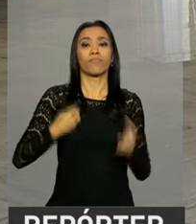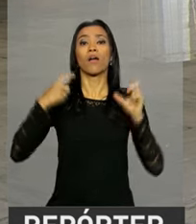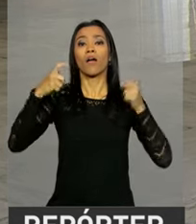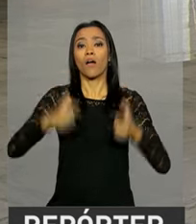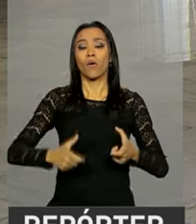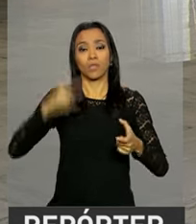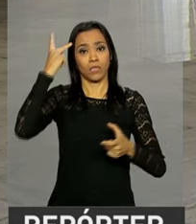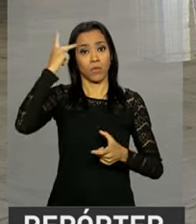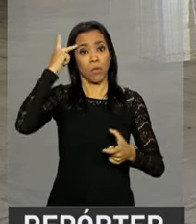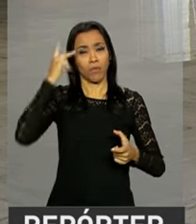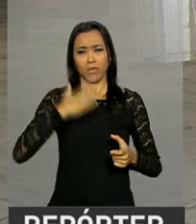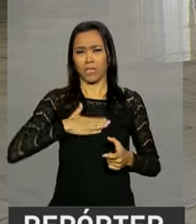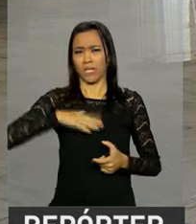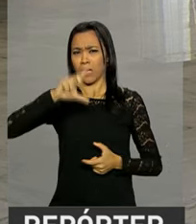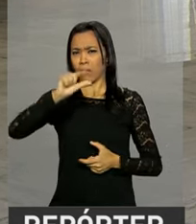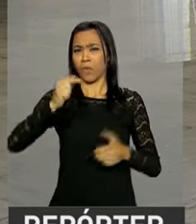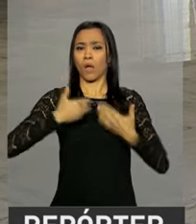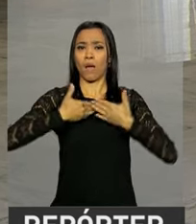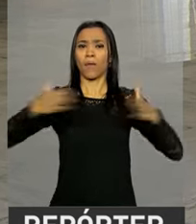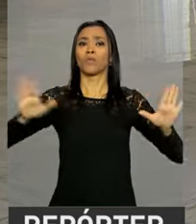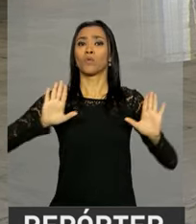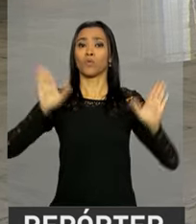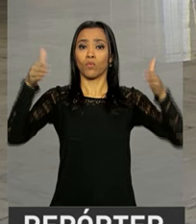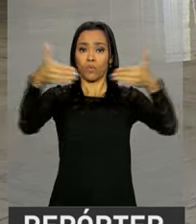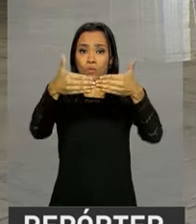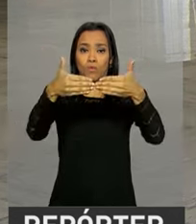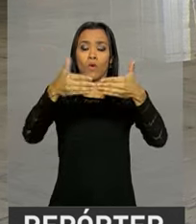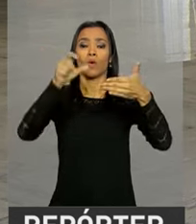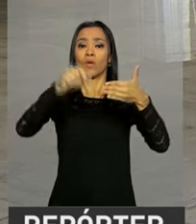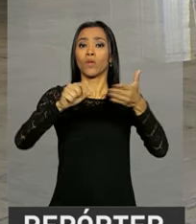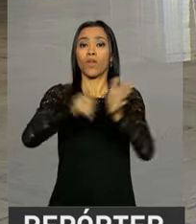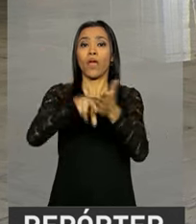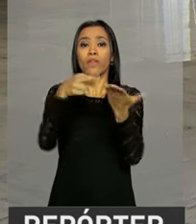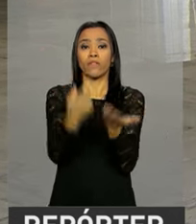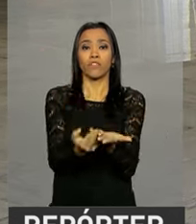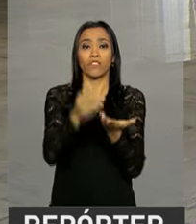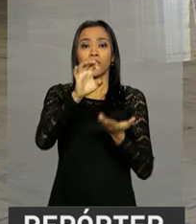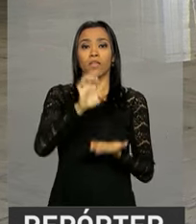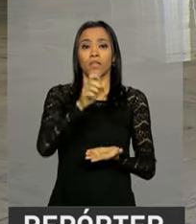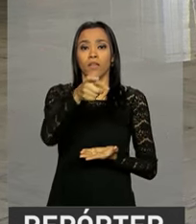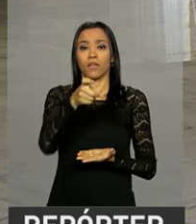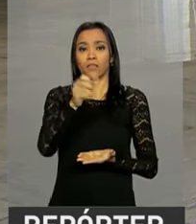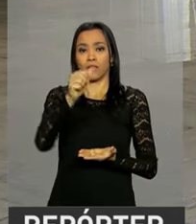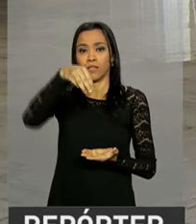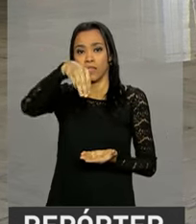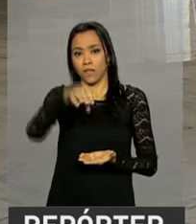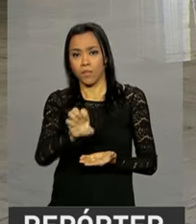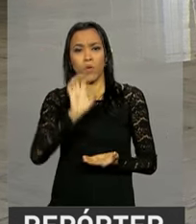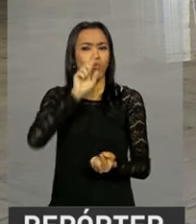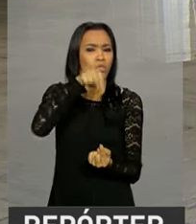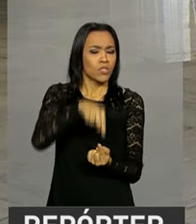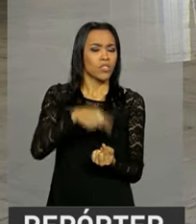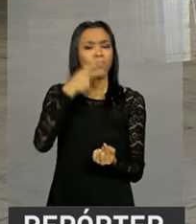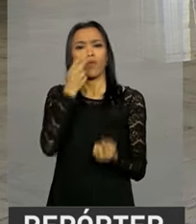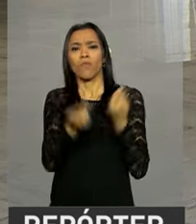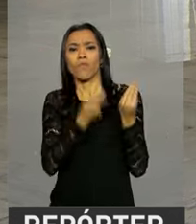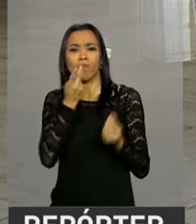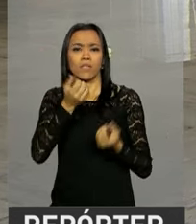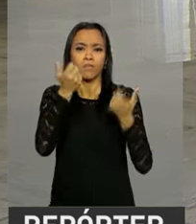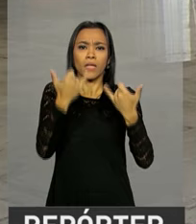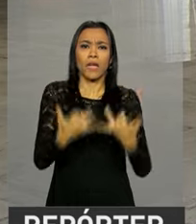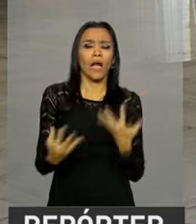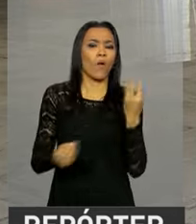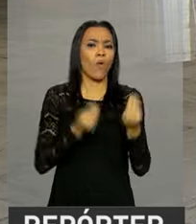a abertura do fórum da revista Exame. O presidente vai falar sobre as medidas do governo para retomar o crescimento econômico do